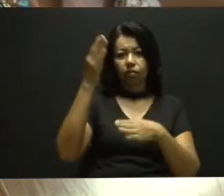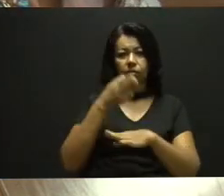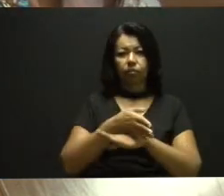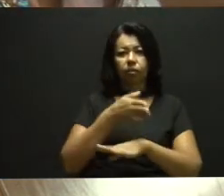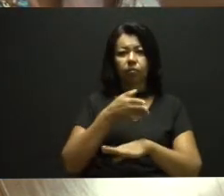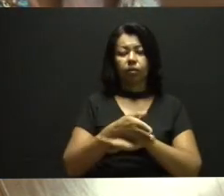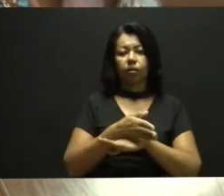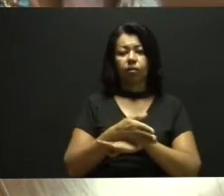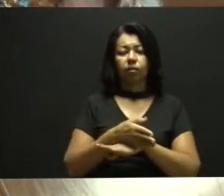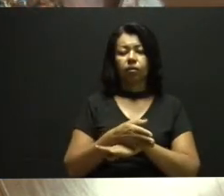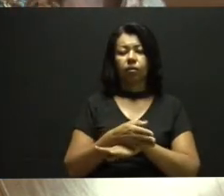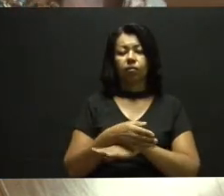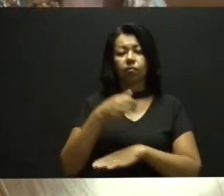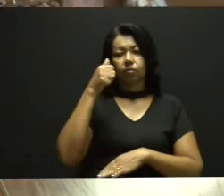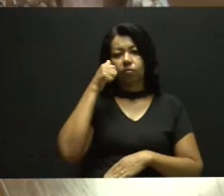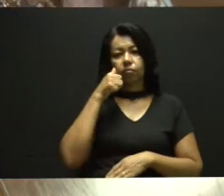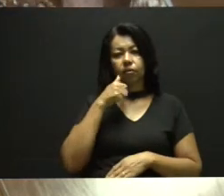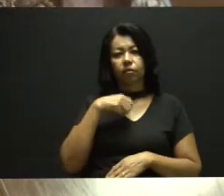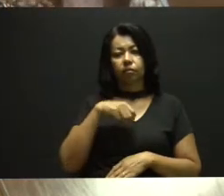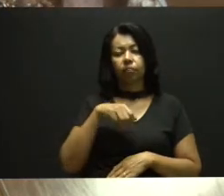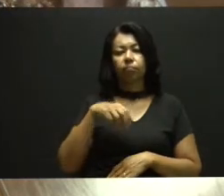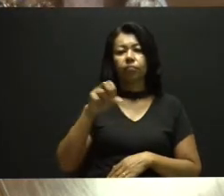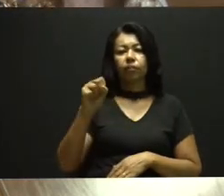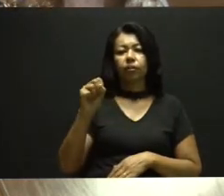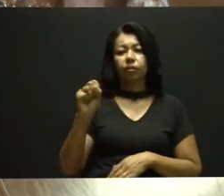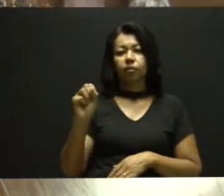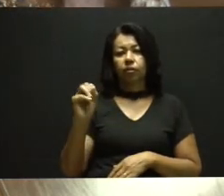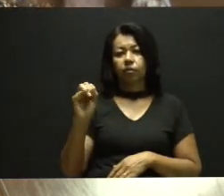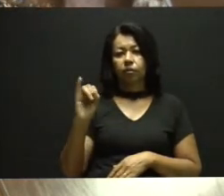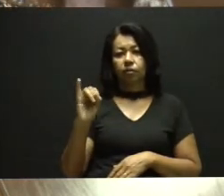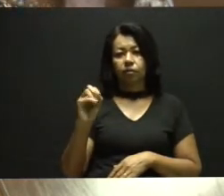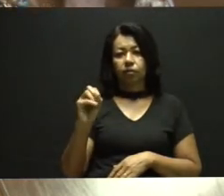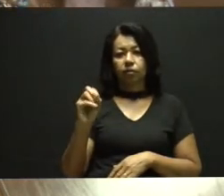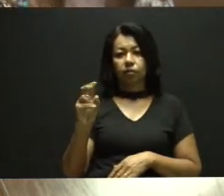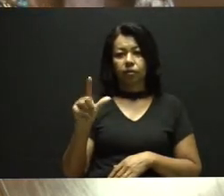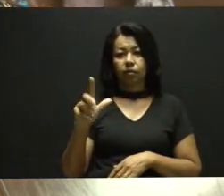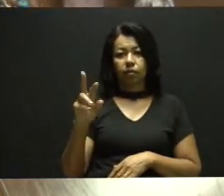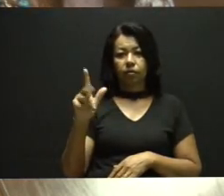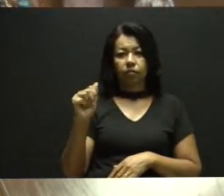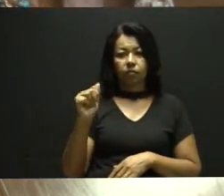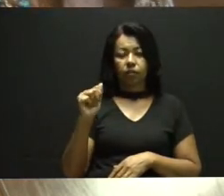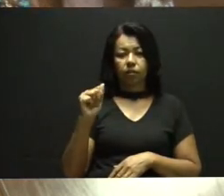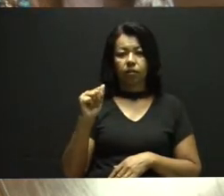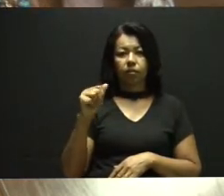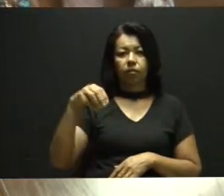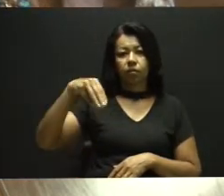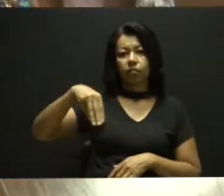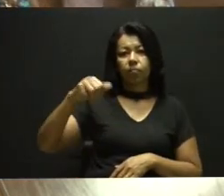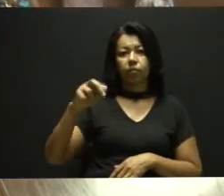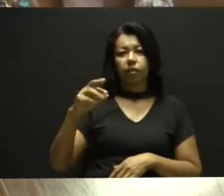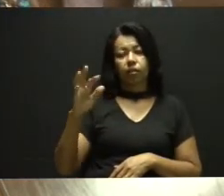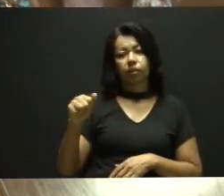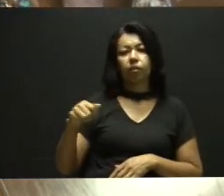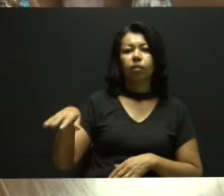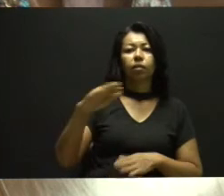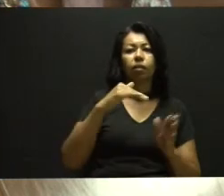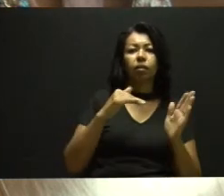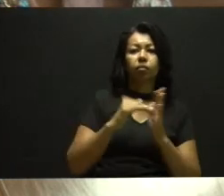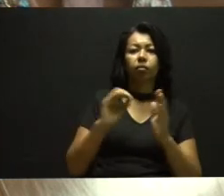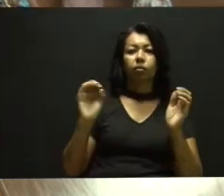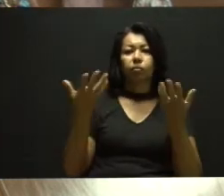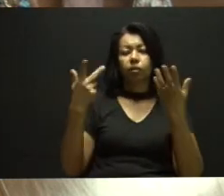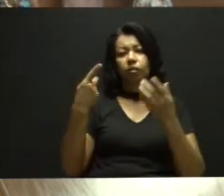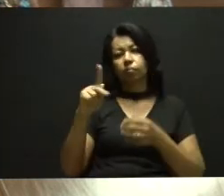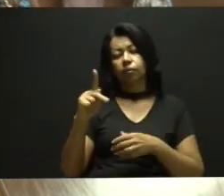do orador oficial senhora silvia maria santos da silva ea todos os homenageados pelo